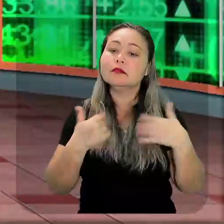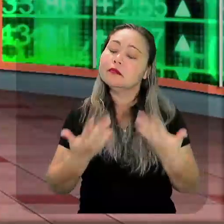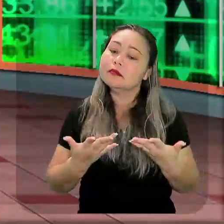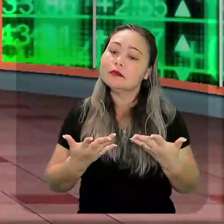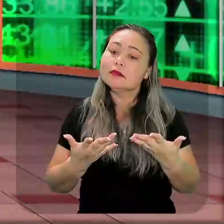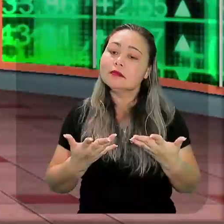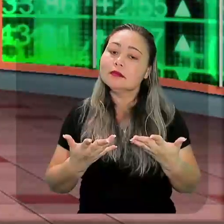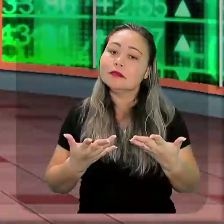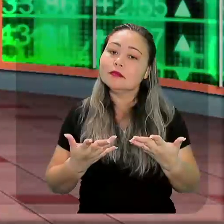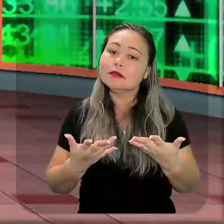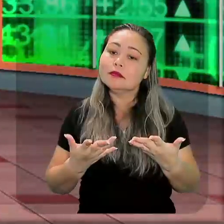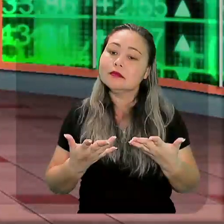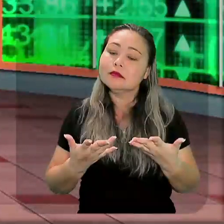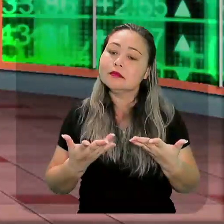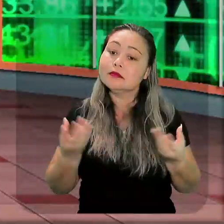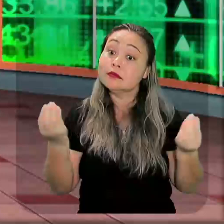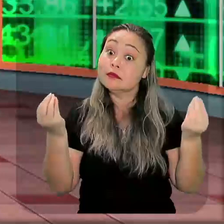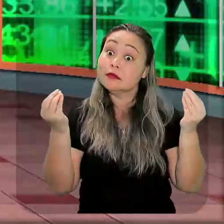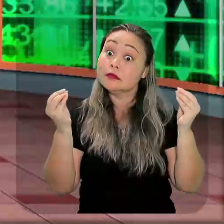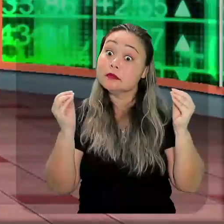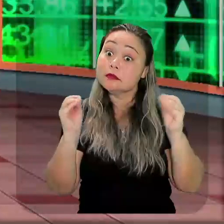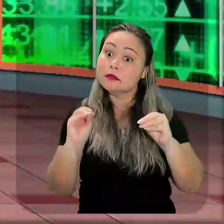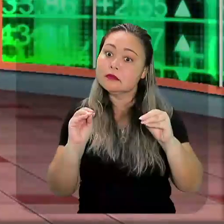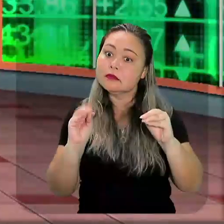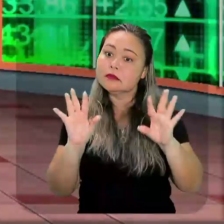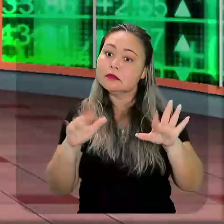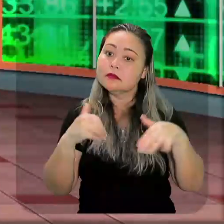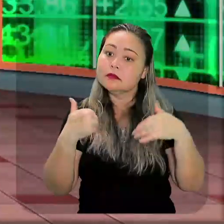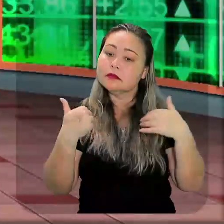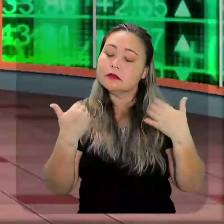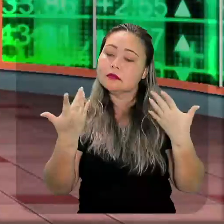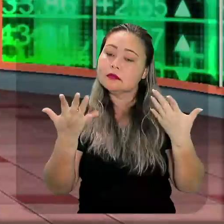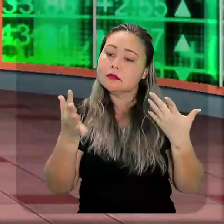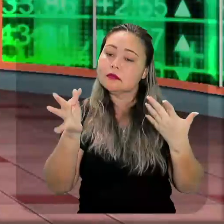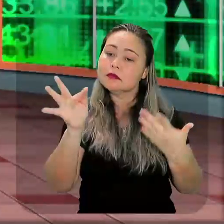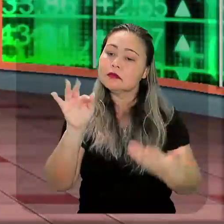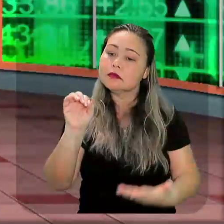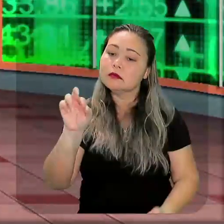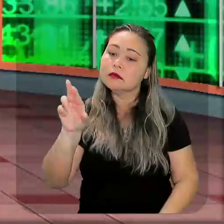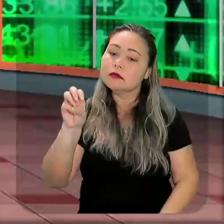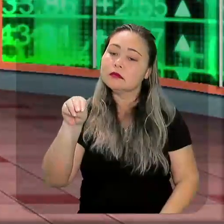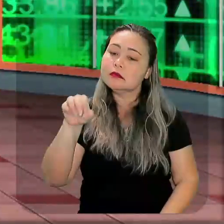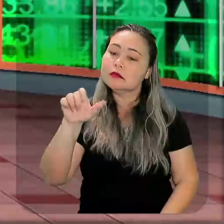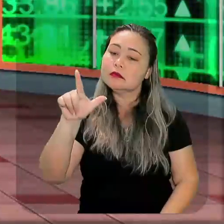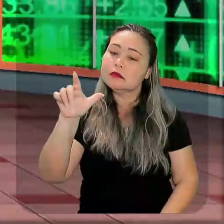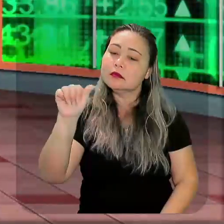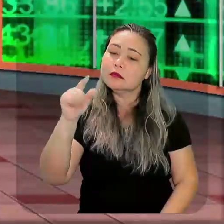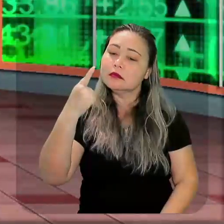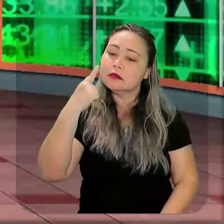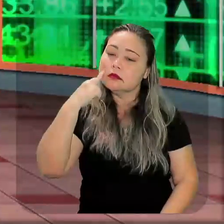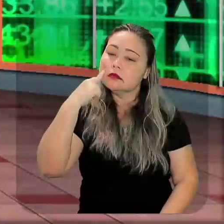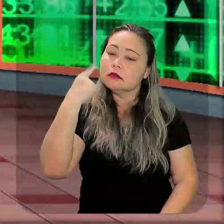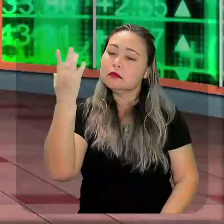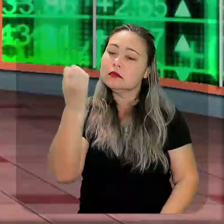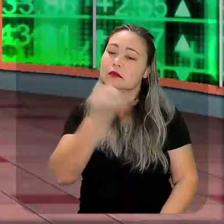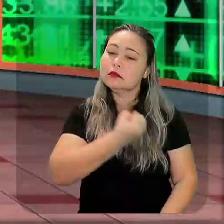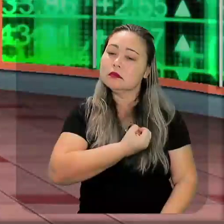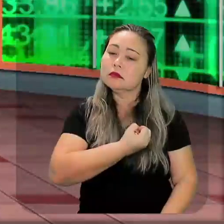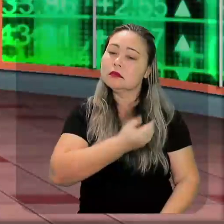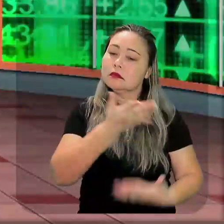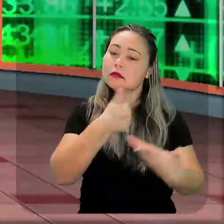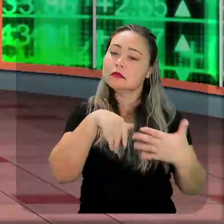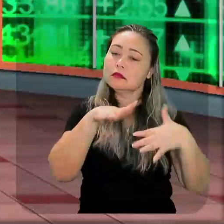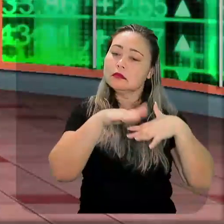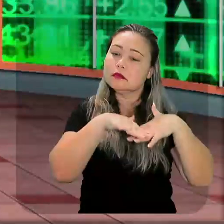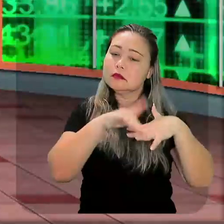adendo, né? Para colocar o seguinte. Quando nós damos uma fórmula, né, você tem lá o algoritmo. Beleza, a matemática